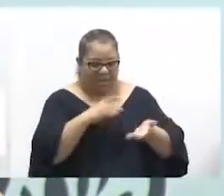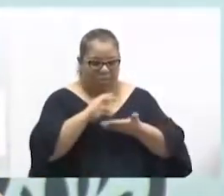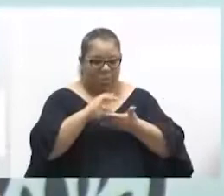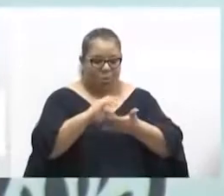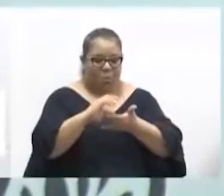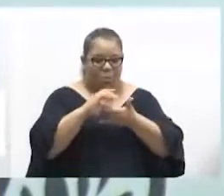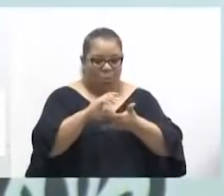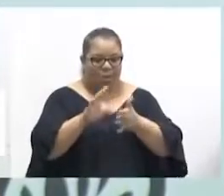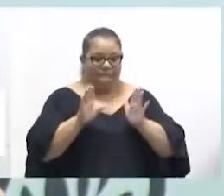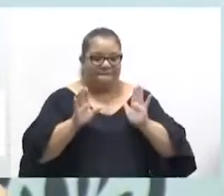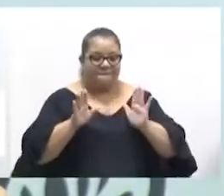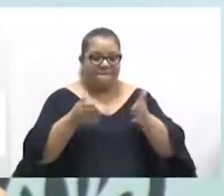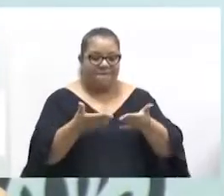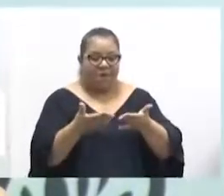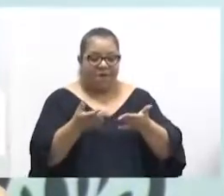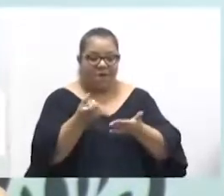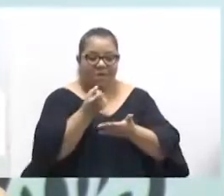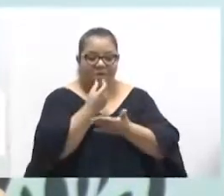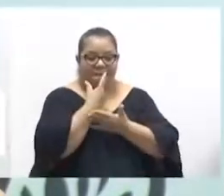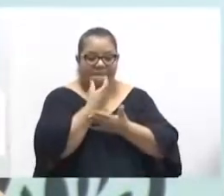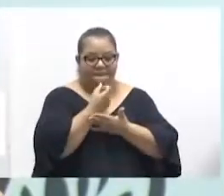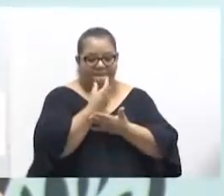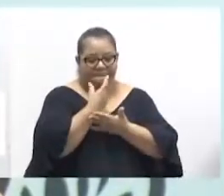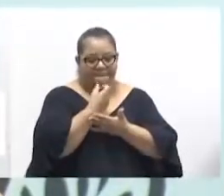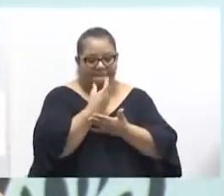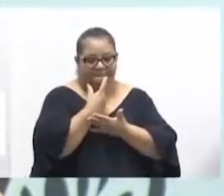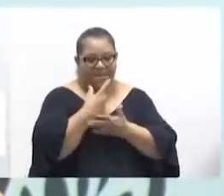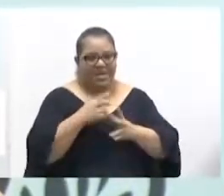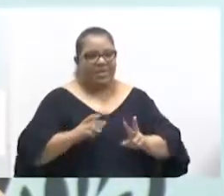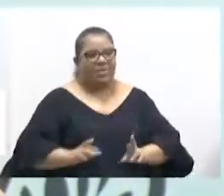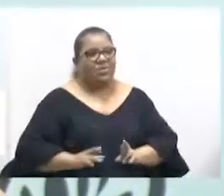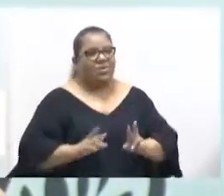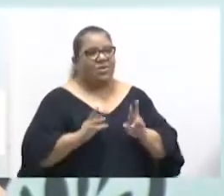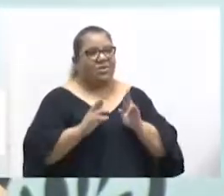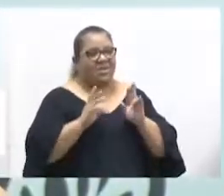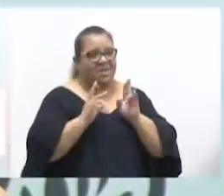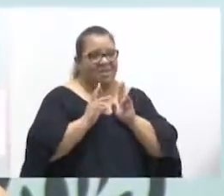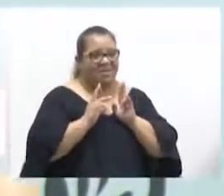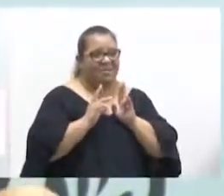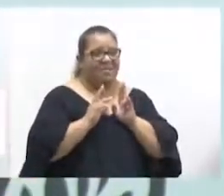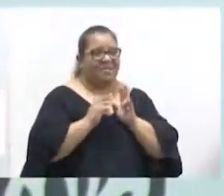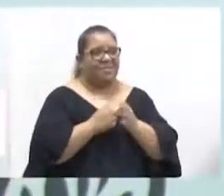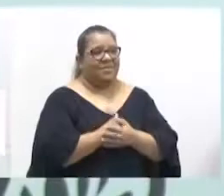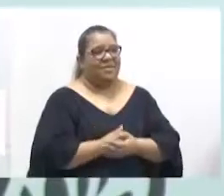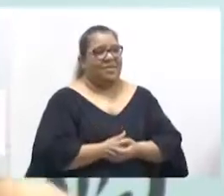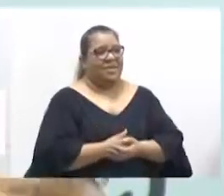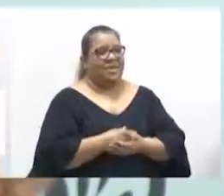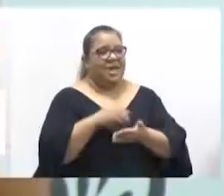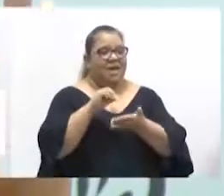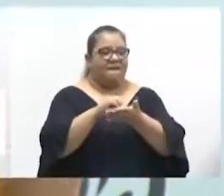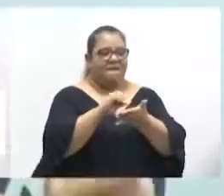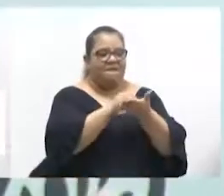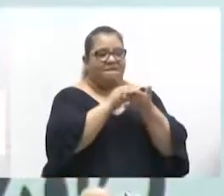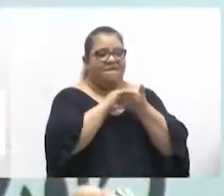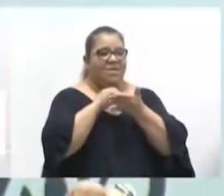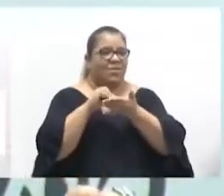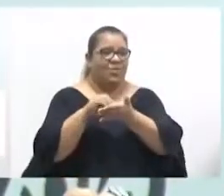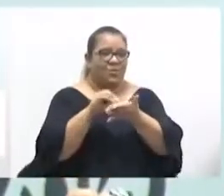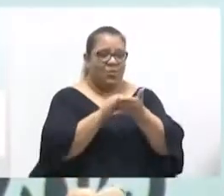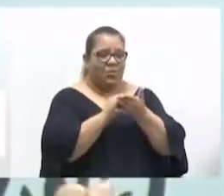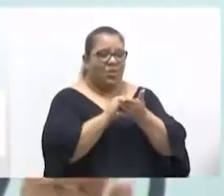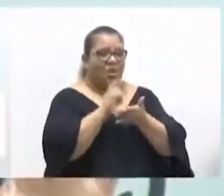recurso específico para medicamentos ou medicamentos específicos. Então, acho que aqui faltou apenas a